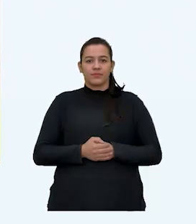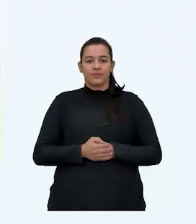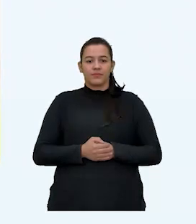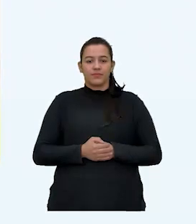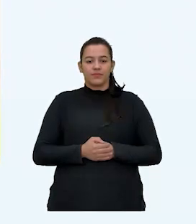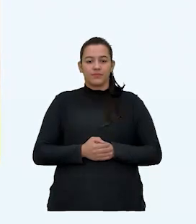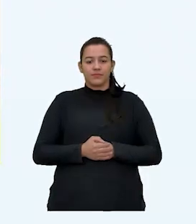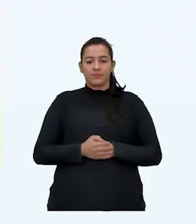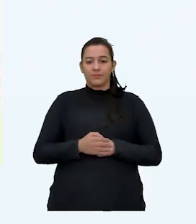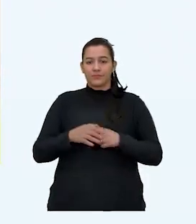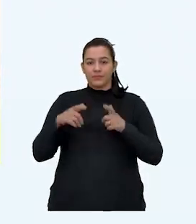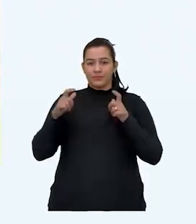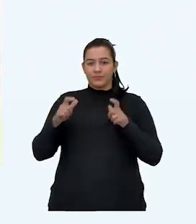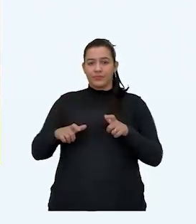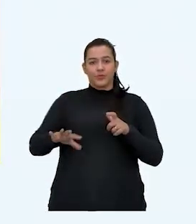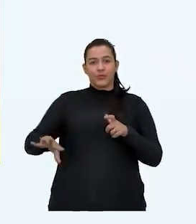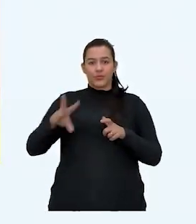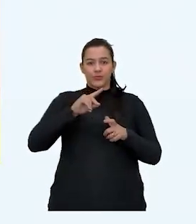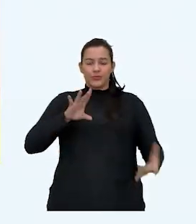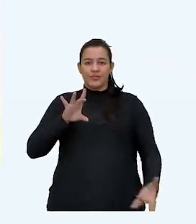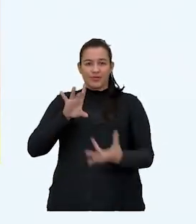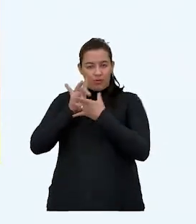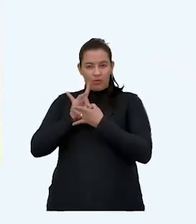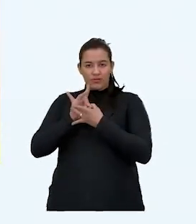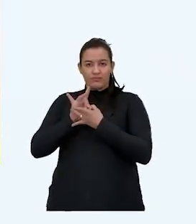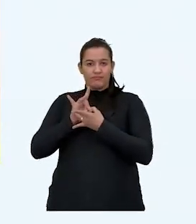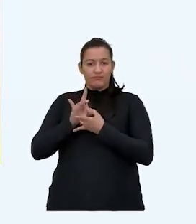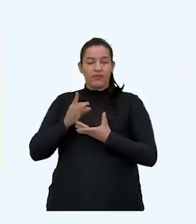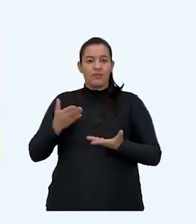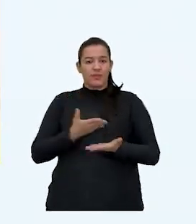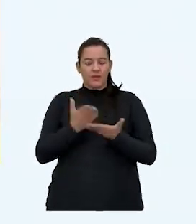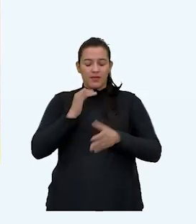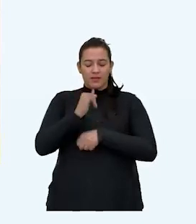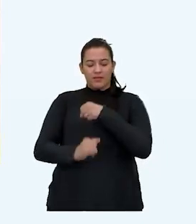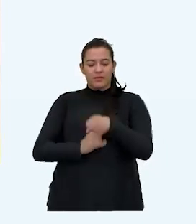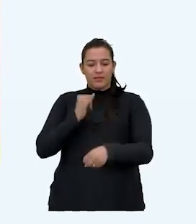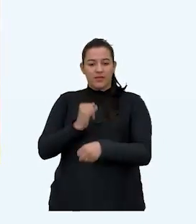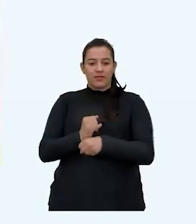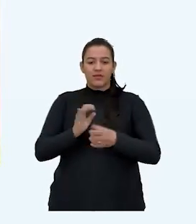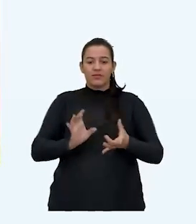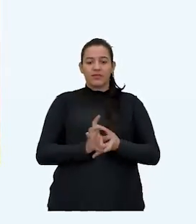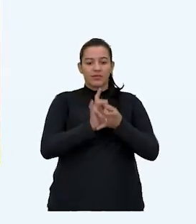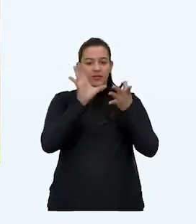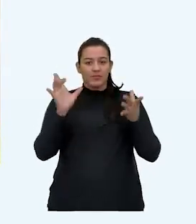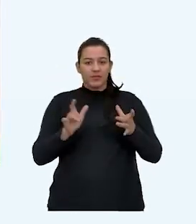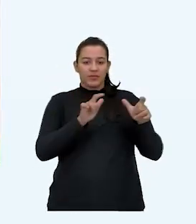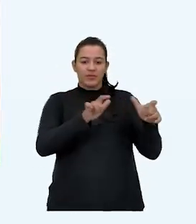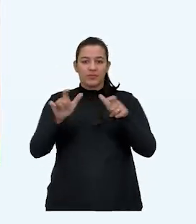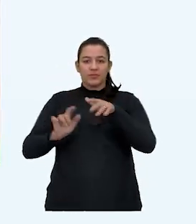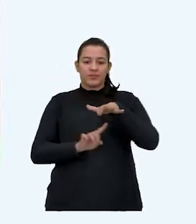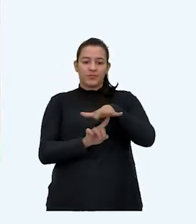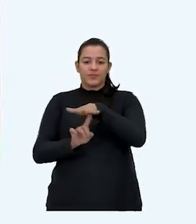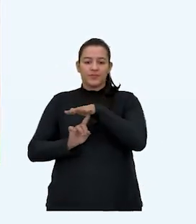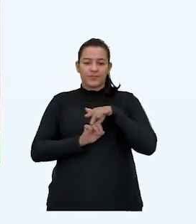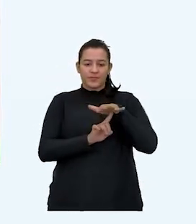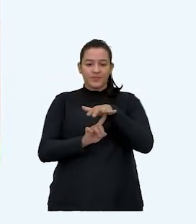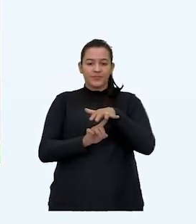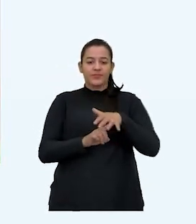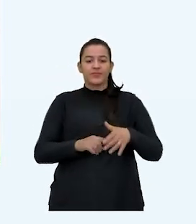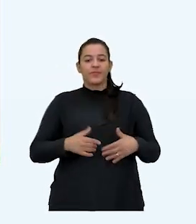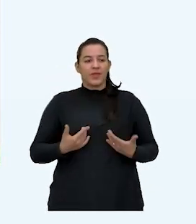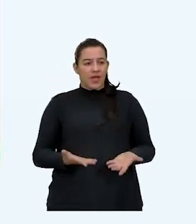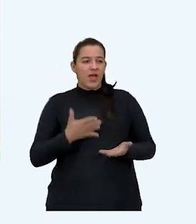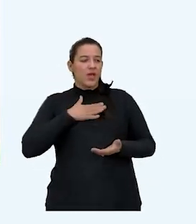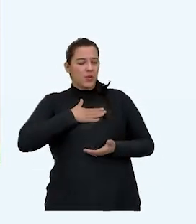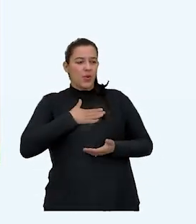Em Cabo Verde, todo mundo está conectado. A internet gratuita está nas praças públicas municipais. X o máximo, não paga